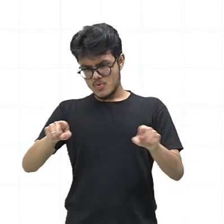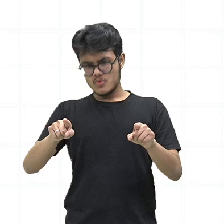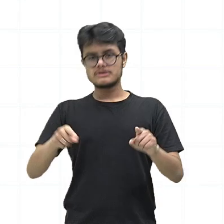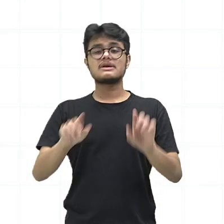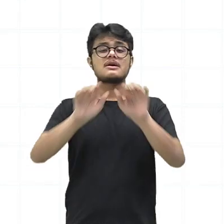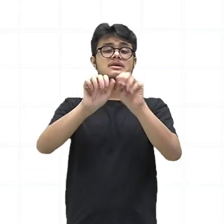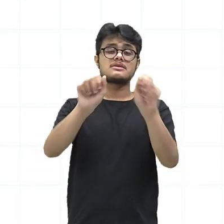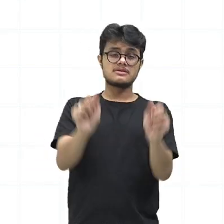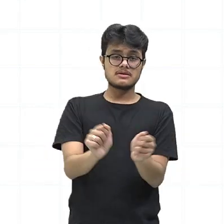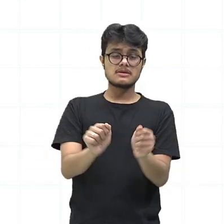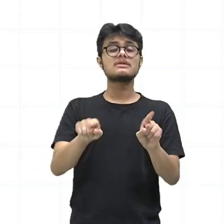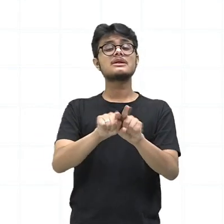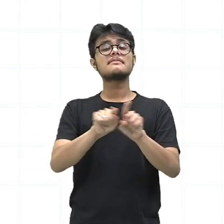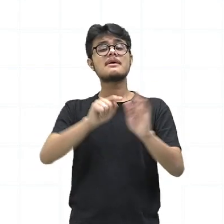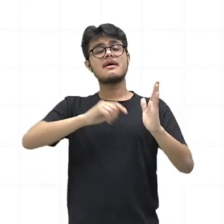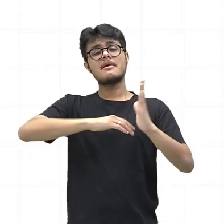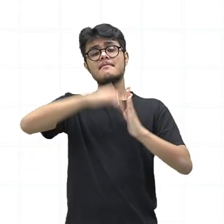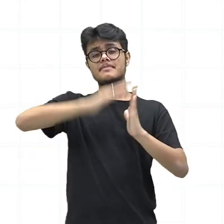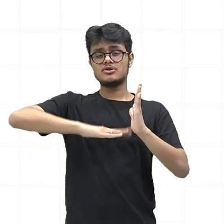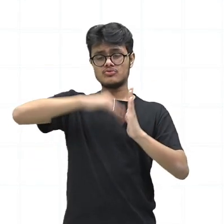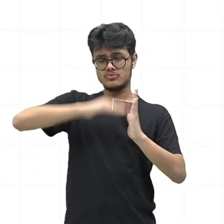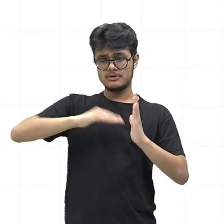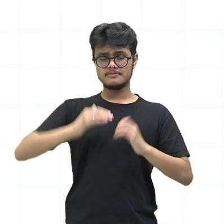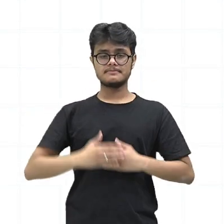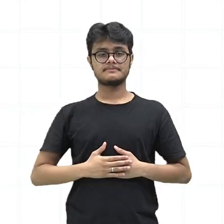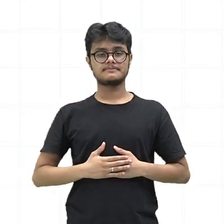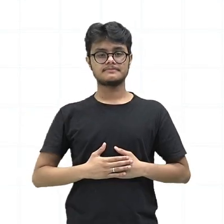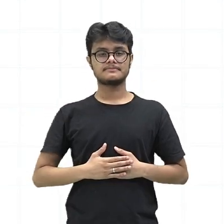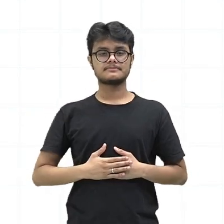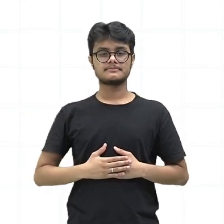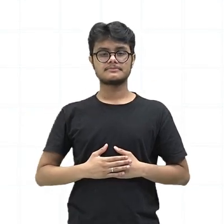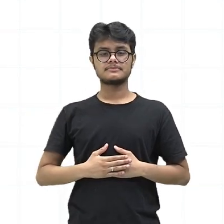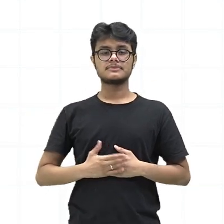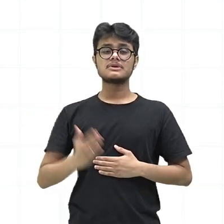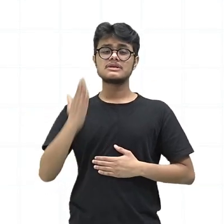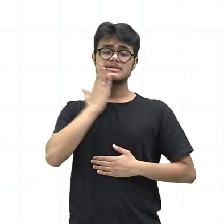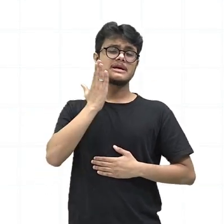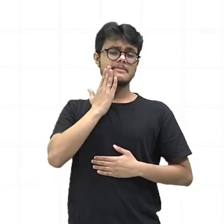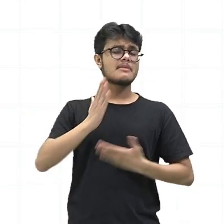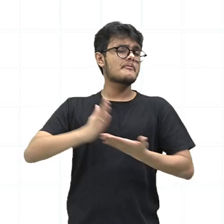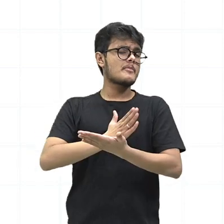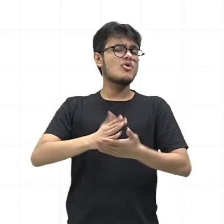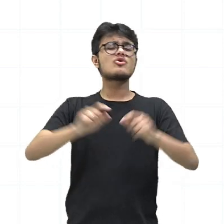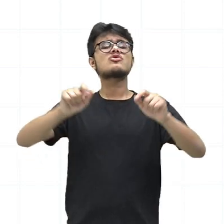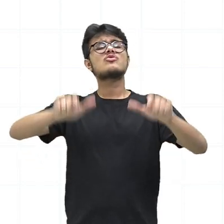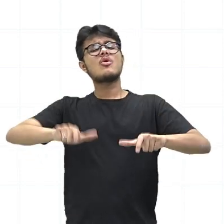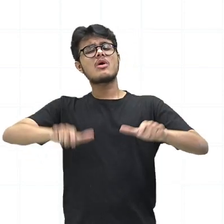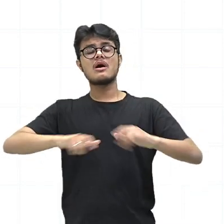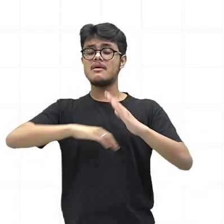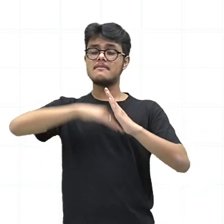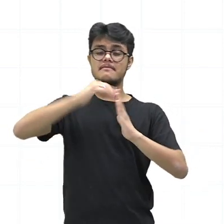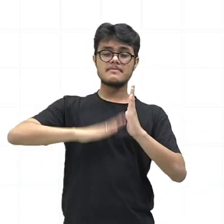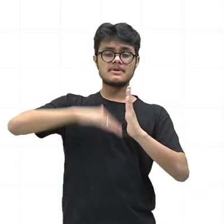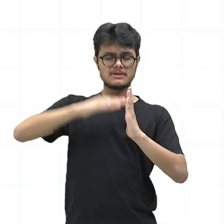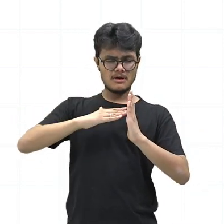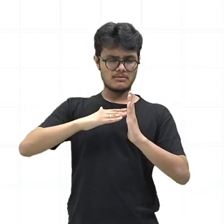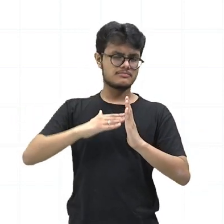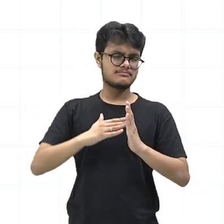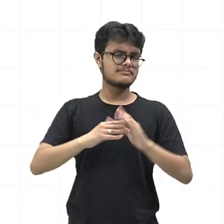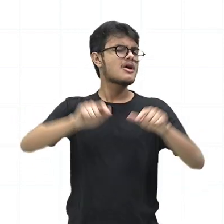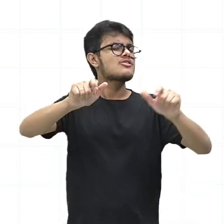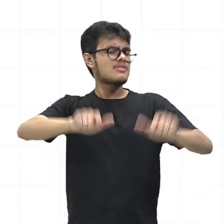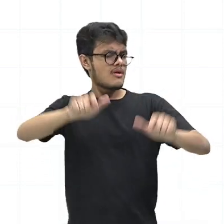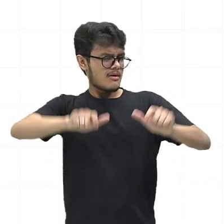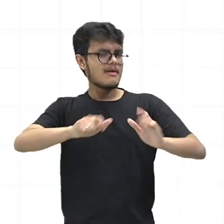e a gente fala da pintura. E a gente viu também sobre suportes de pintura. O suporte de pintura é a superfície sobre